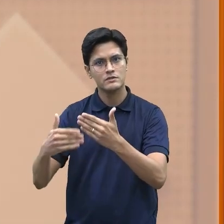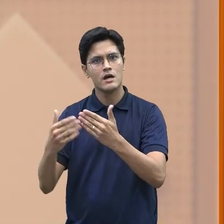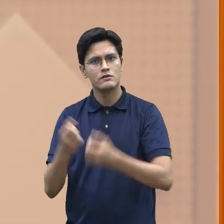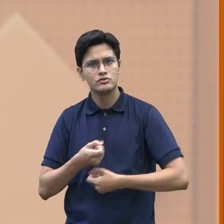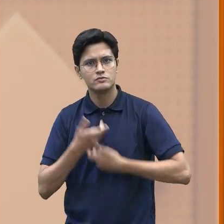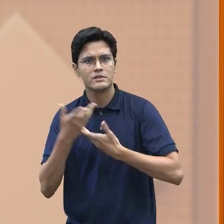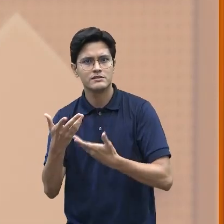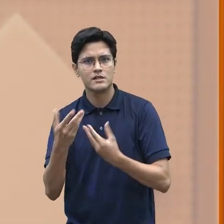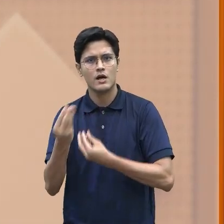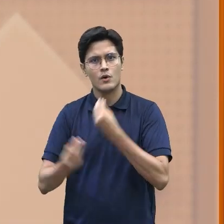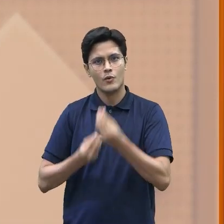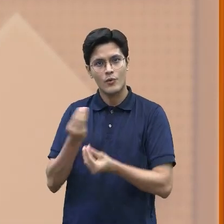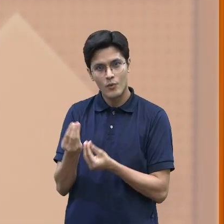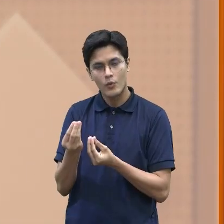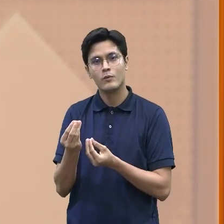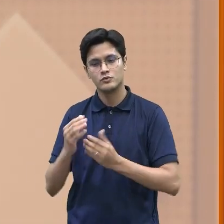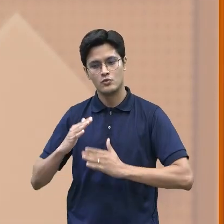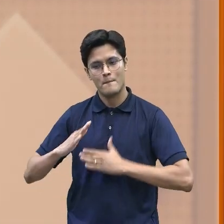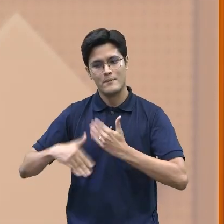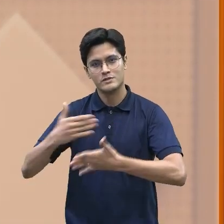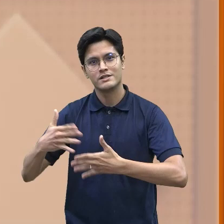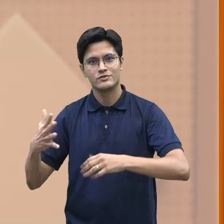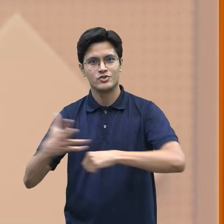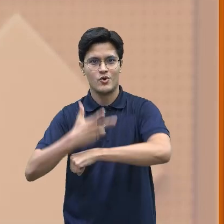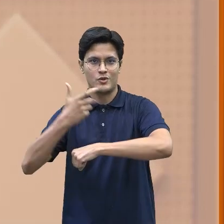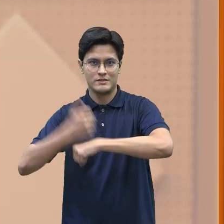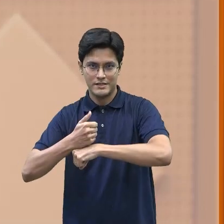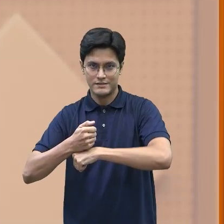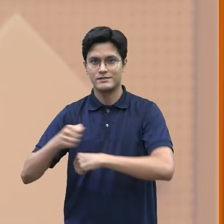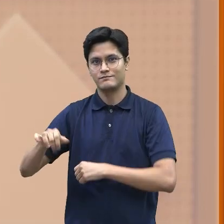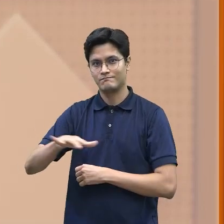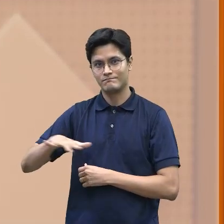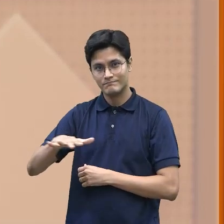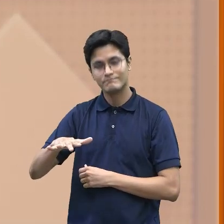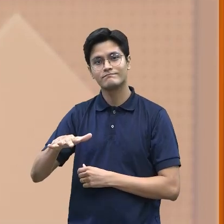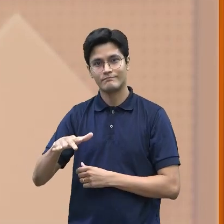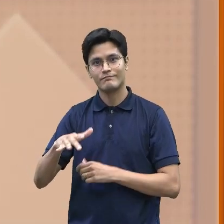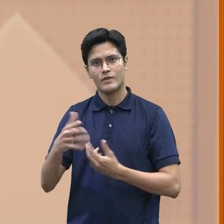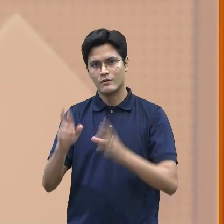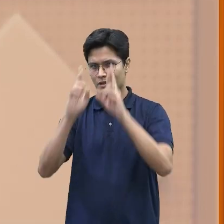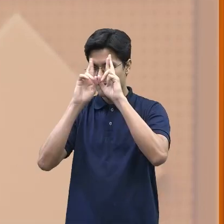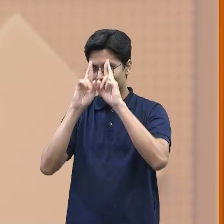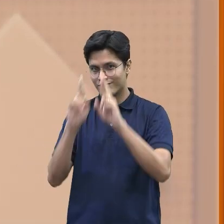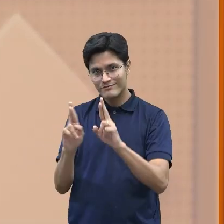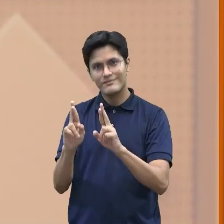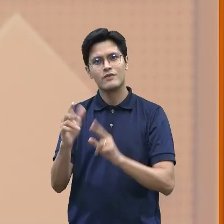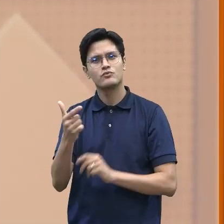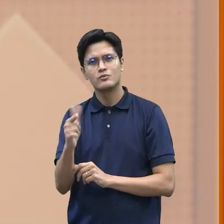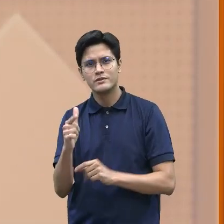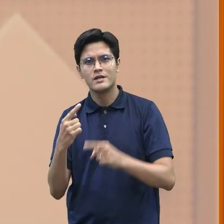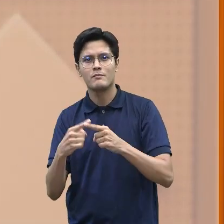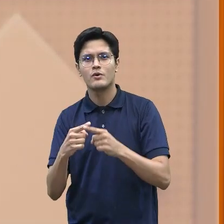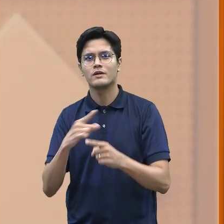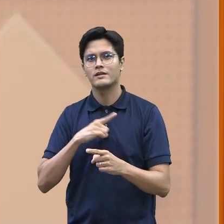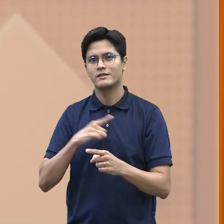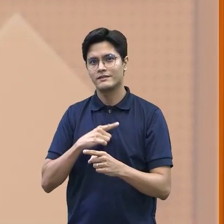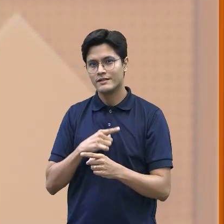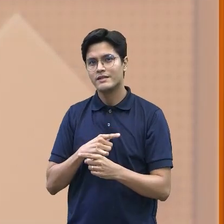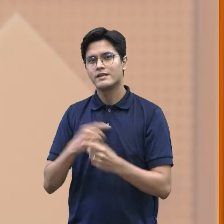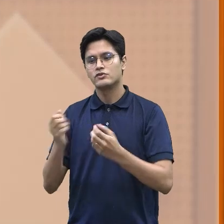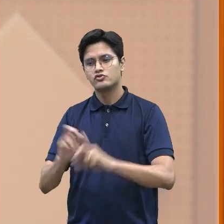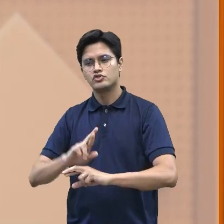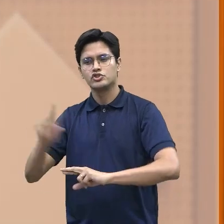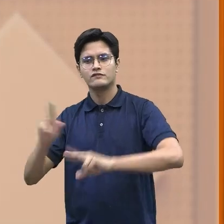no processo de colonização daquele território, em que não foi respeitado justamente essas diferenças culturais